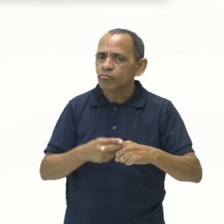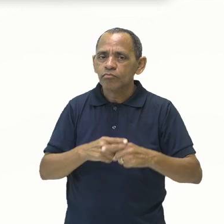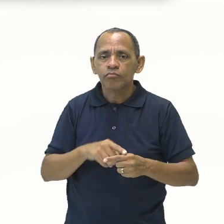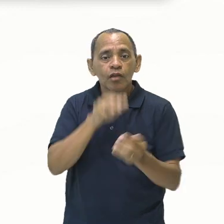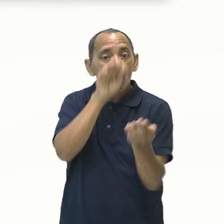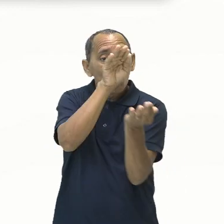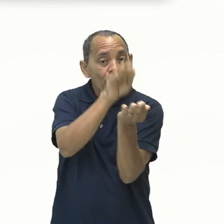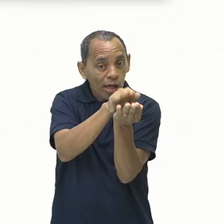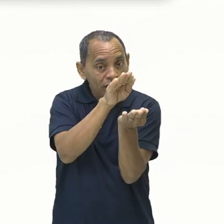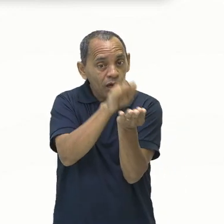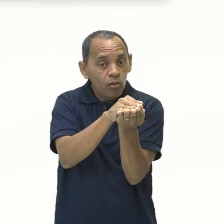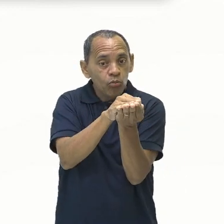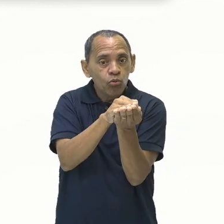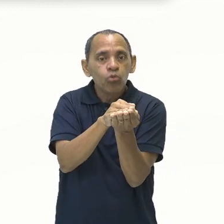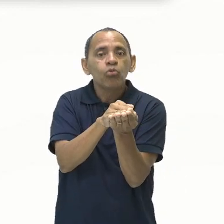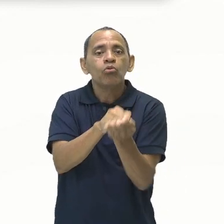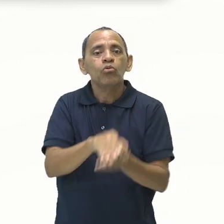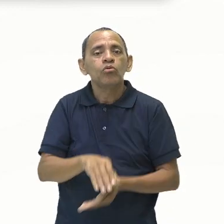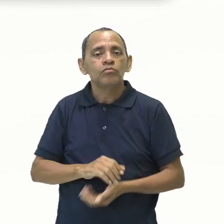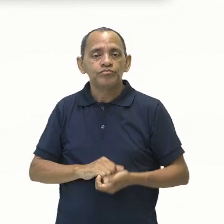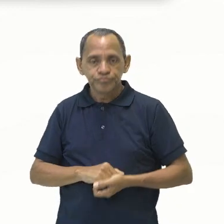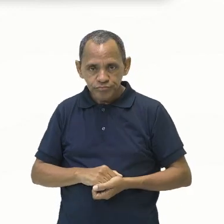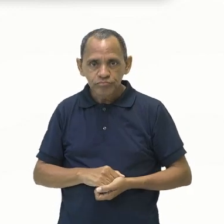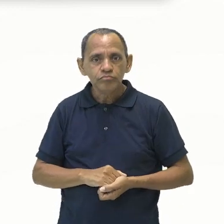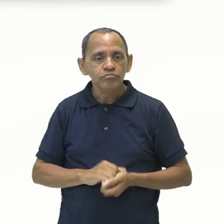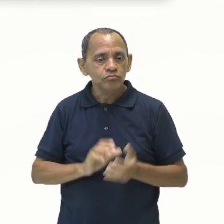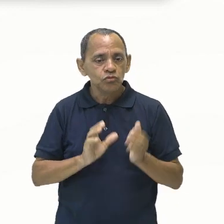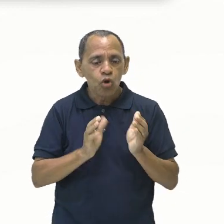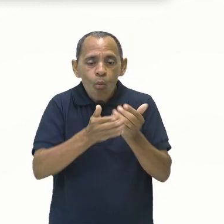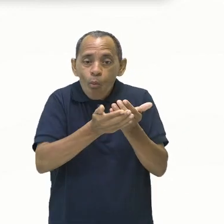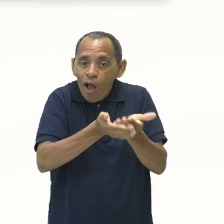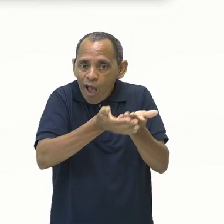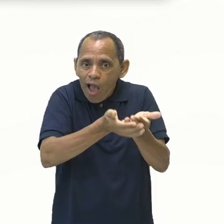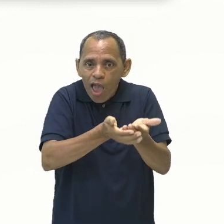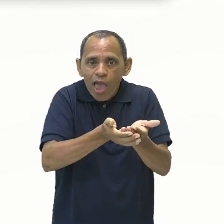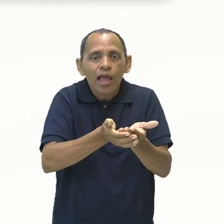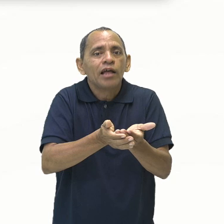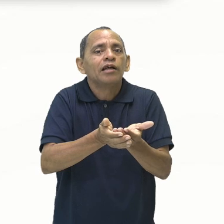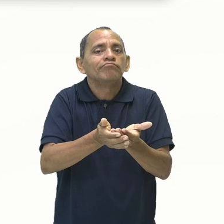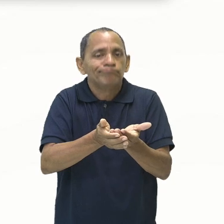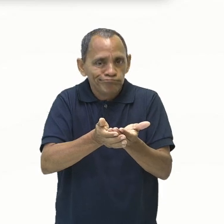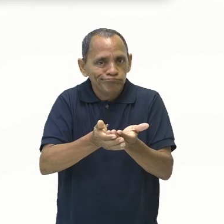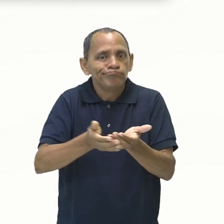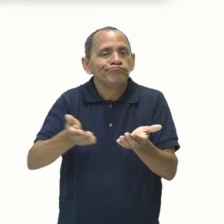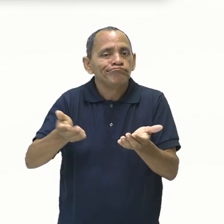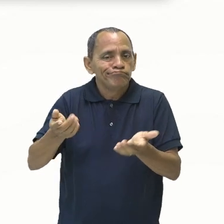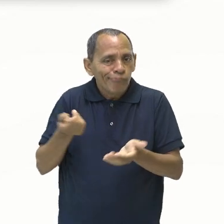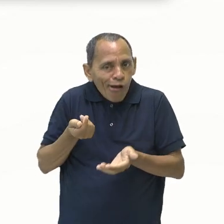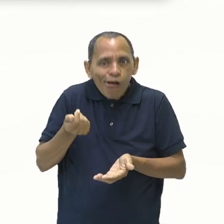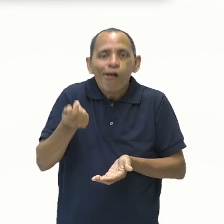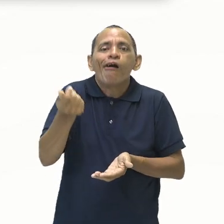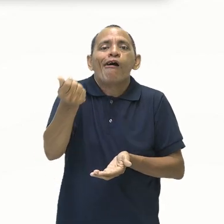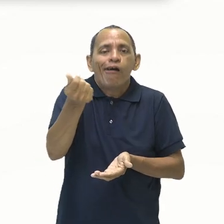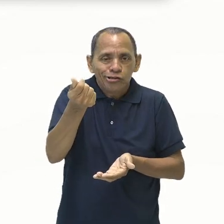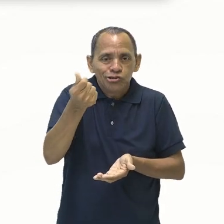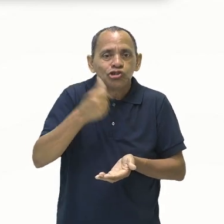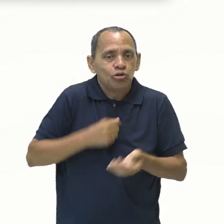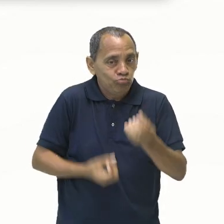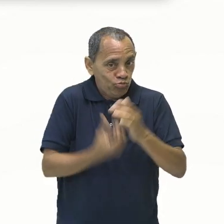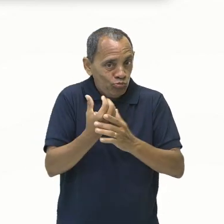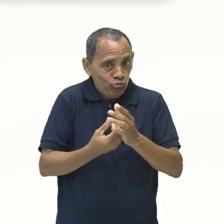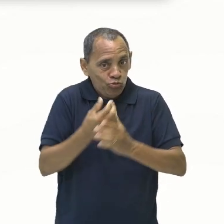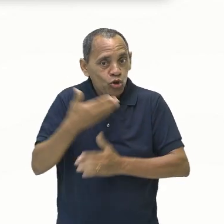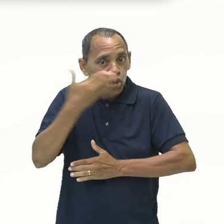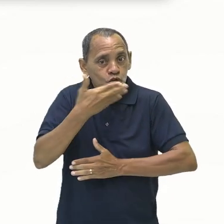Pernambuco era a capitania mais próspera aqui na produção de açúcar. Então,